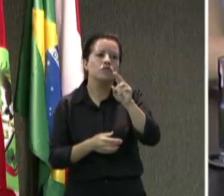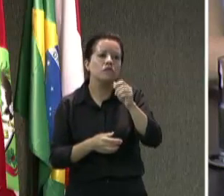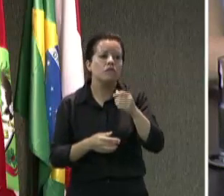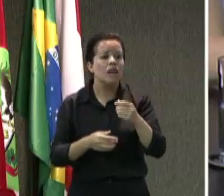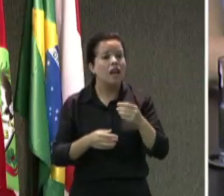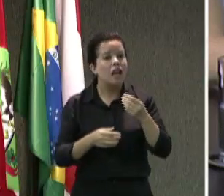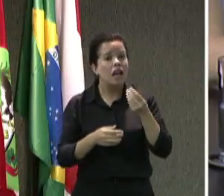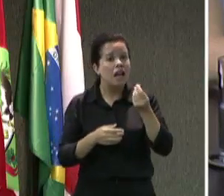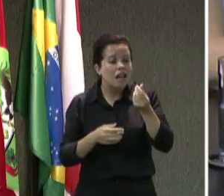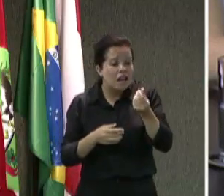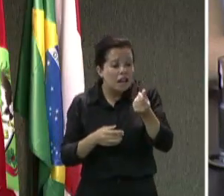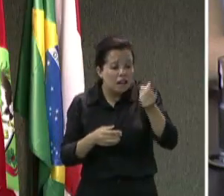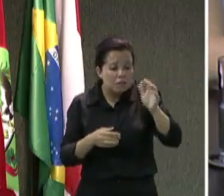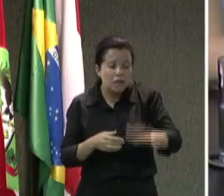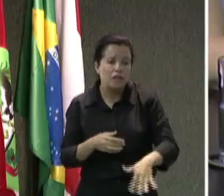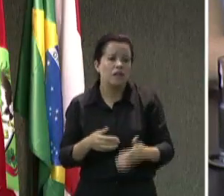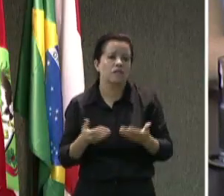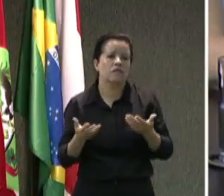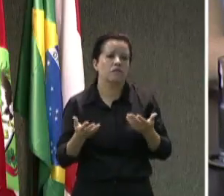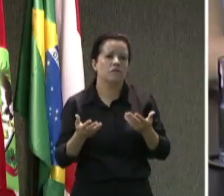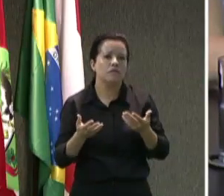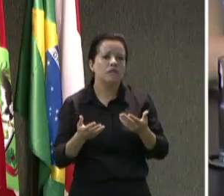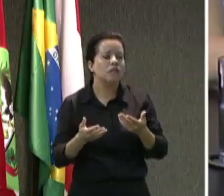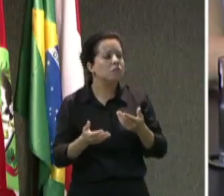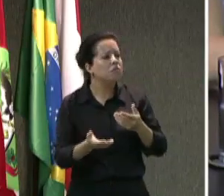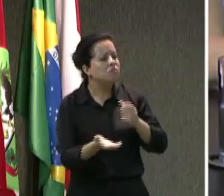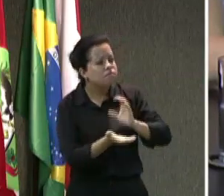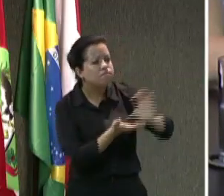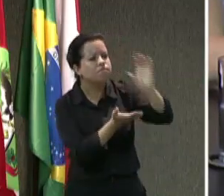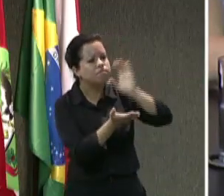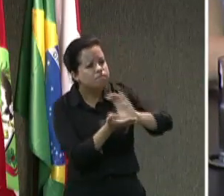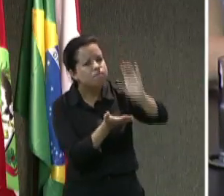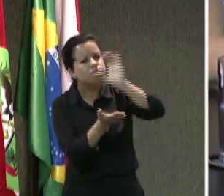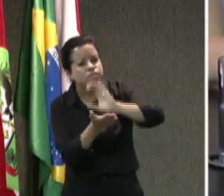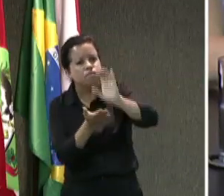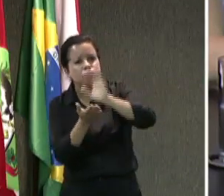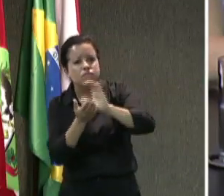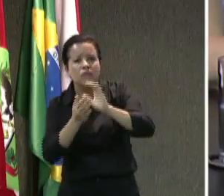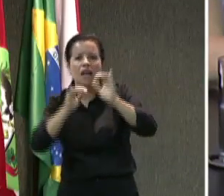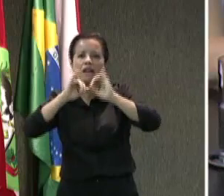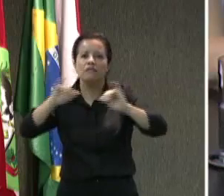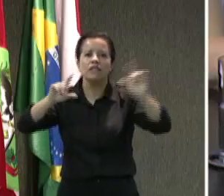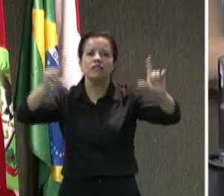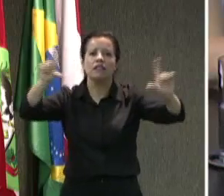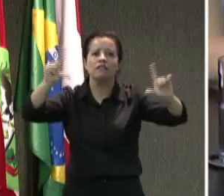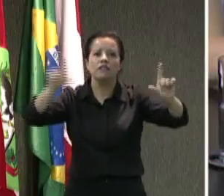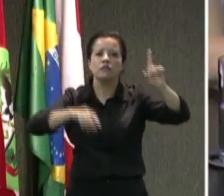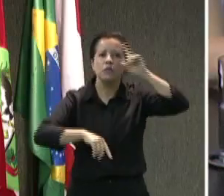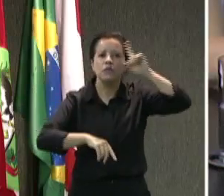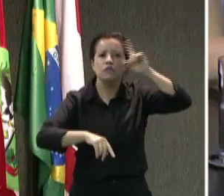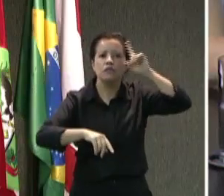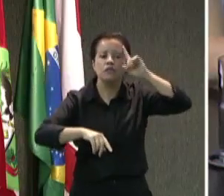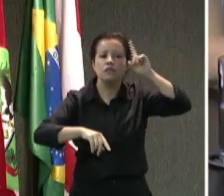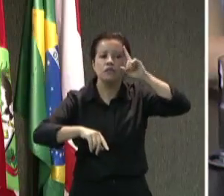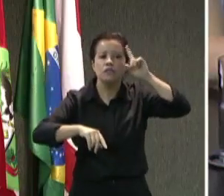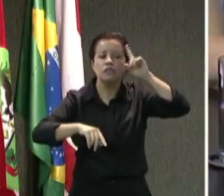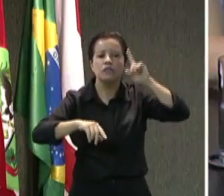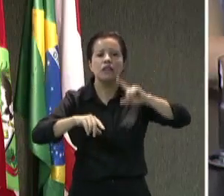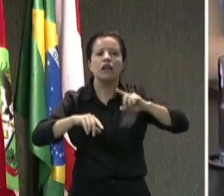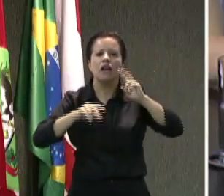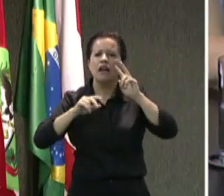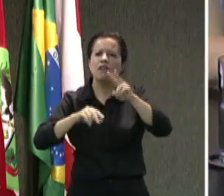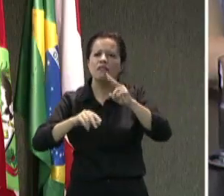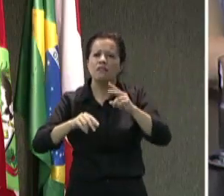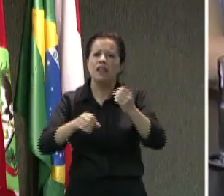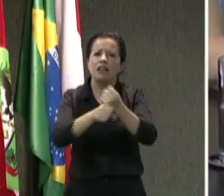barato, perto de tanto gasto que é feito com propagandas na televisão. Todo dia a gente vê propagandas de obras para lá, obra